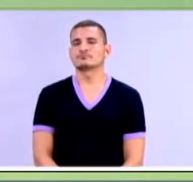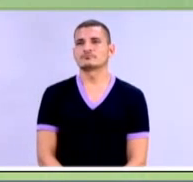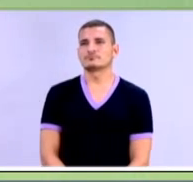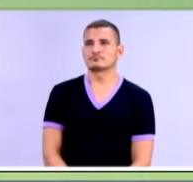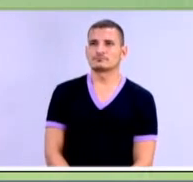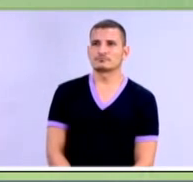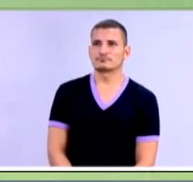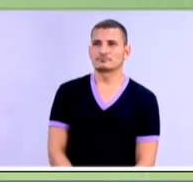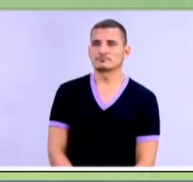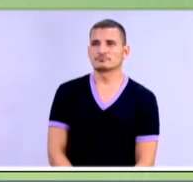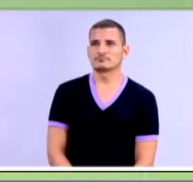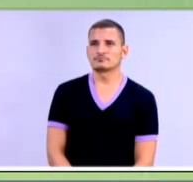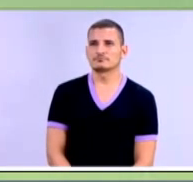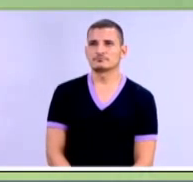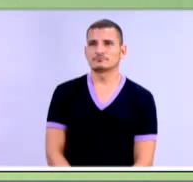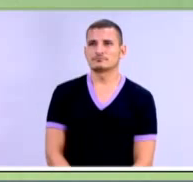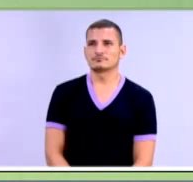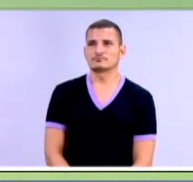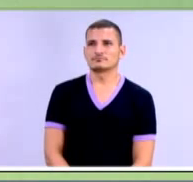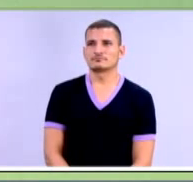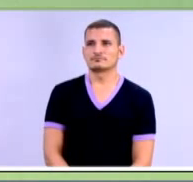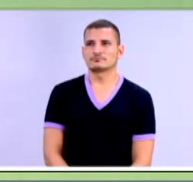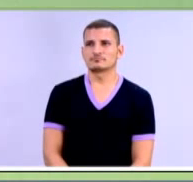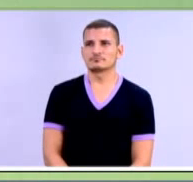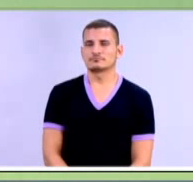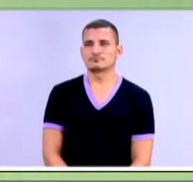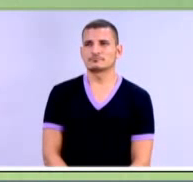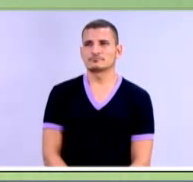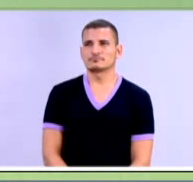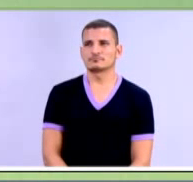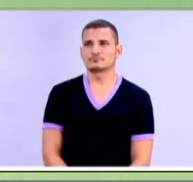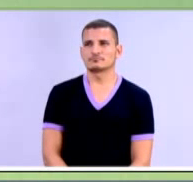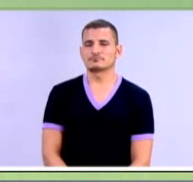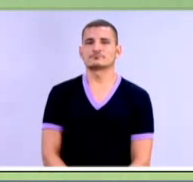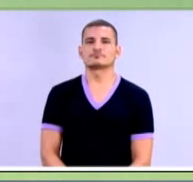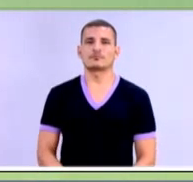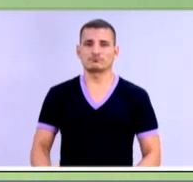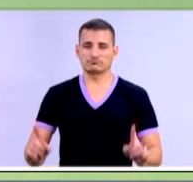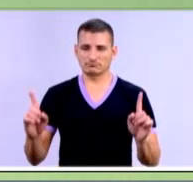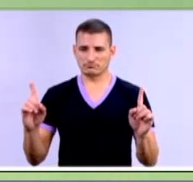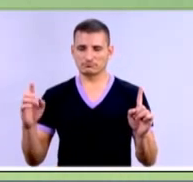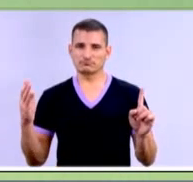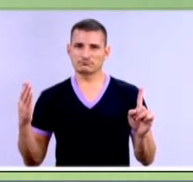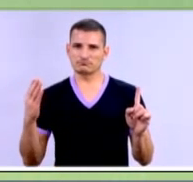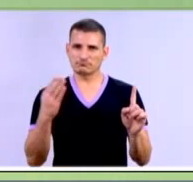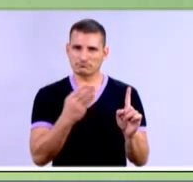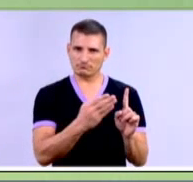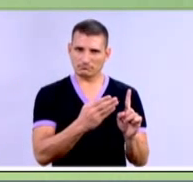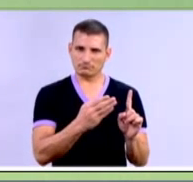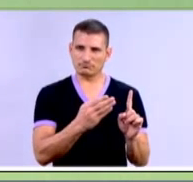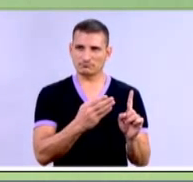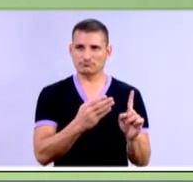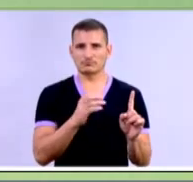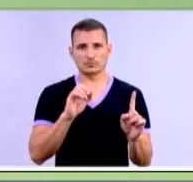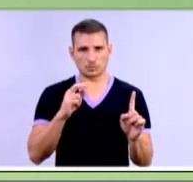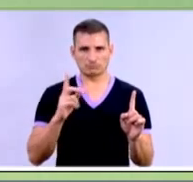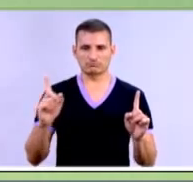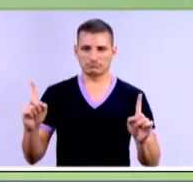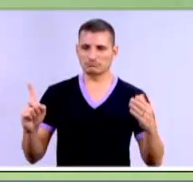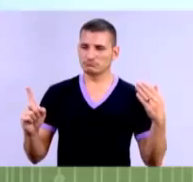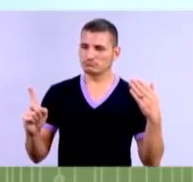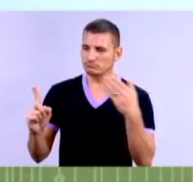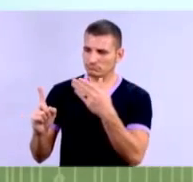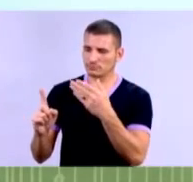ser estabelecida. Então, mesmo com o enlace sendo direcional, também é recomendado, né, que a gente trabalhe